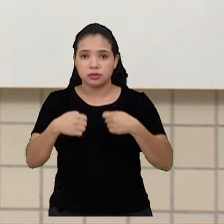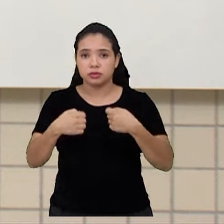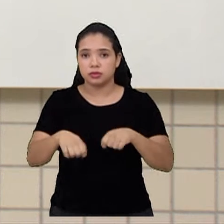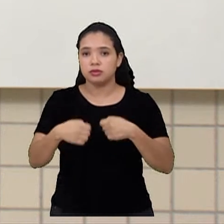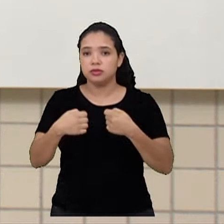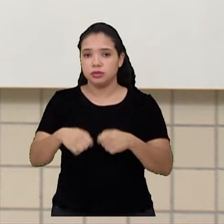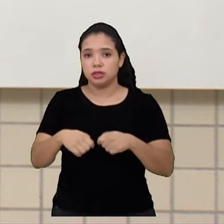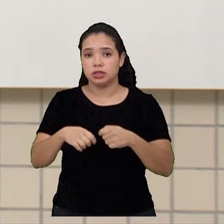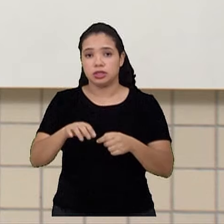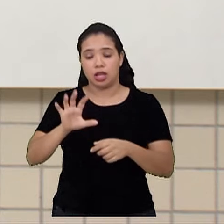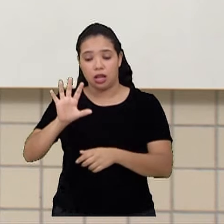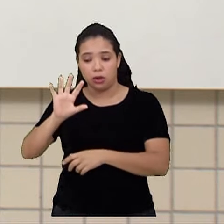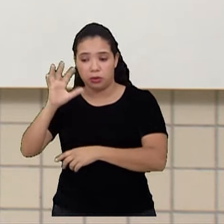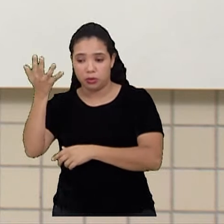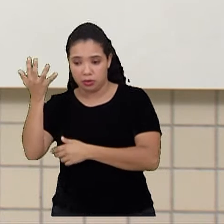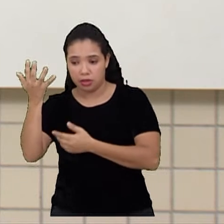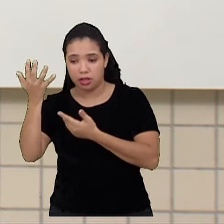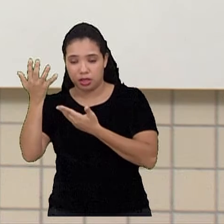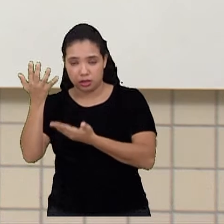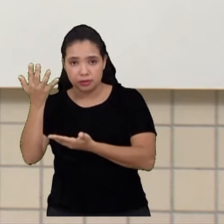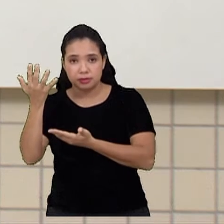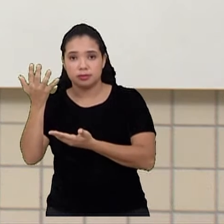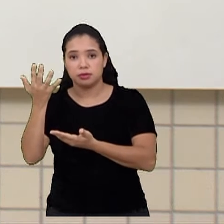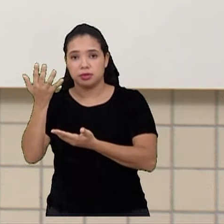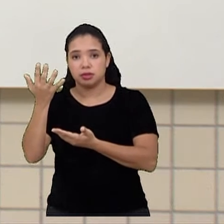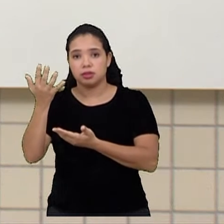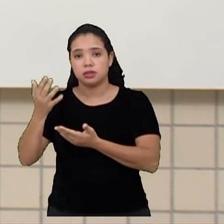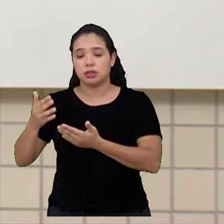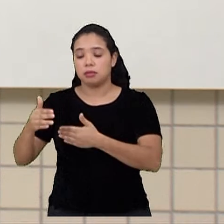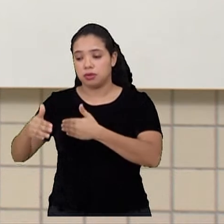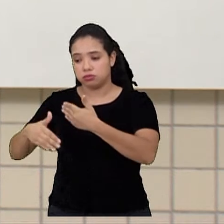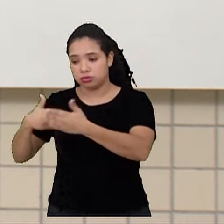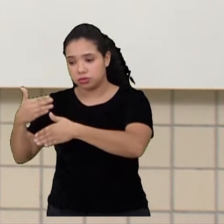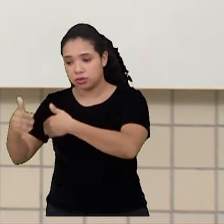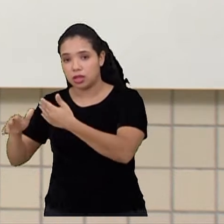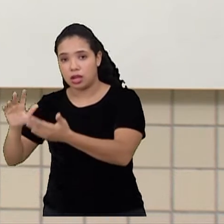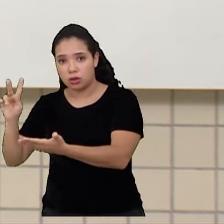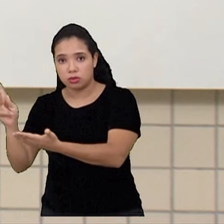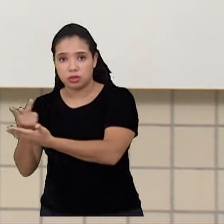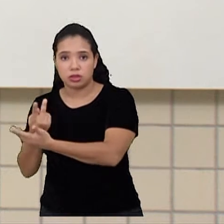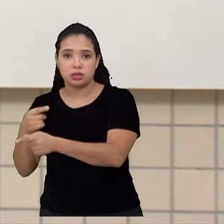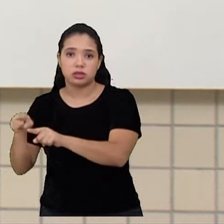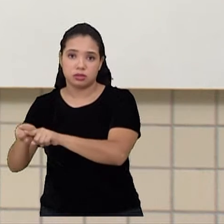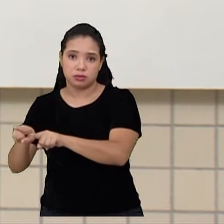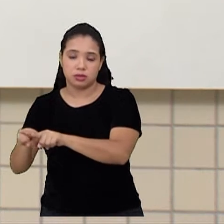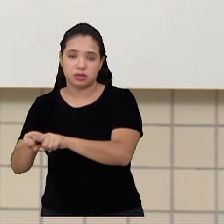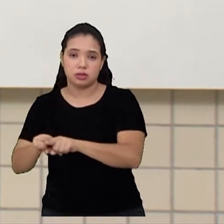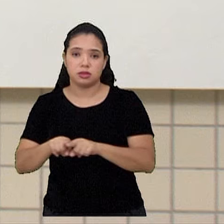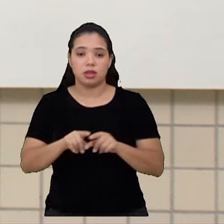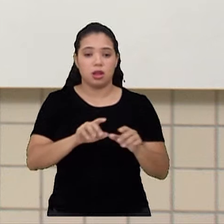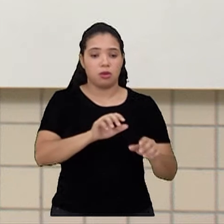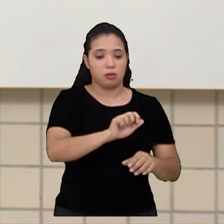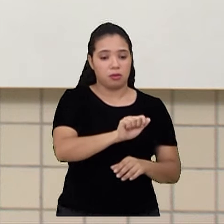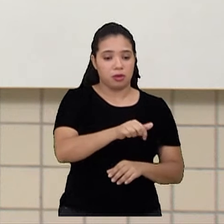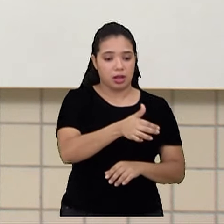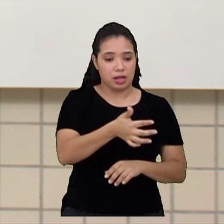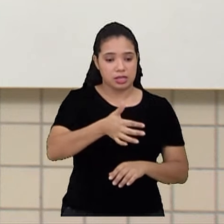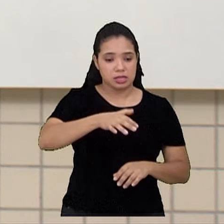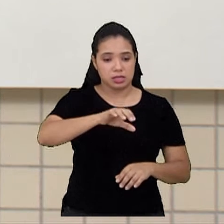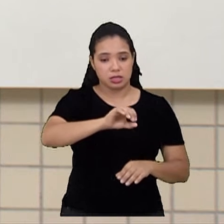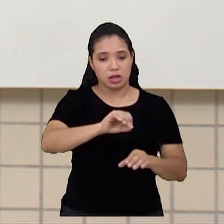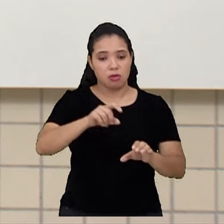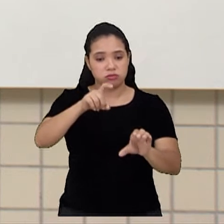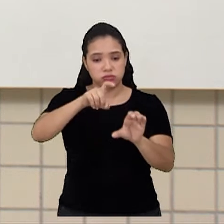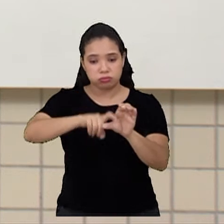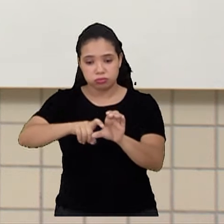algo aconteça para que uma determinada coisa aconteça. Uma ação que depende da outra, né? Então